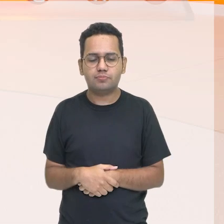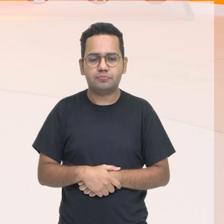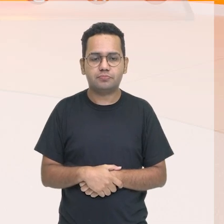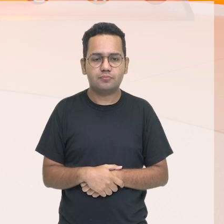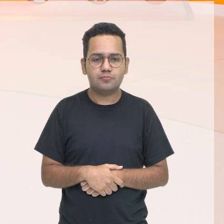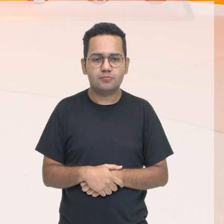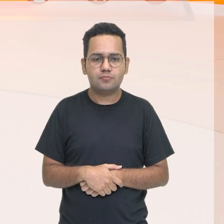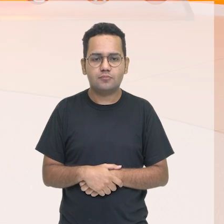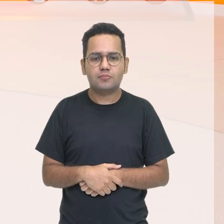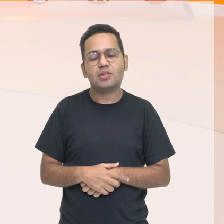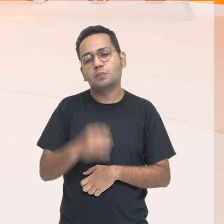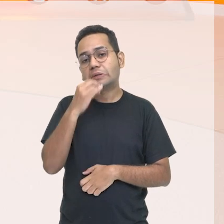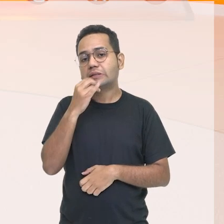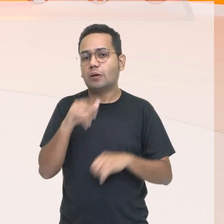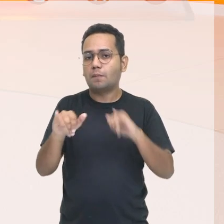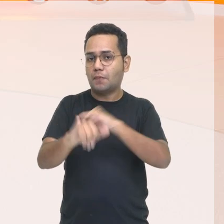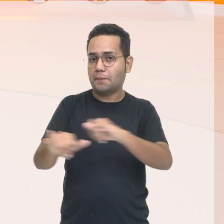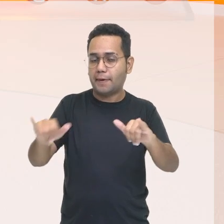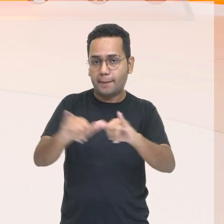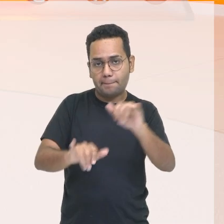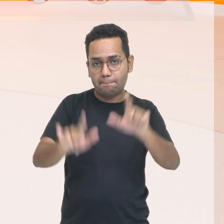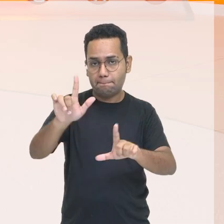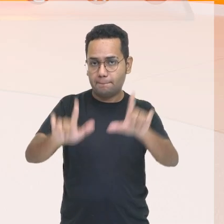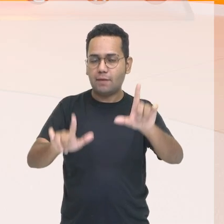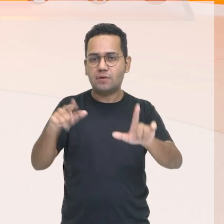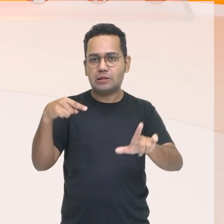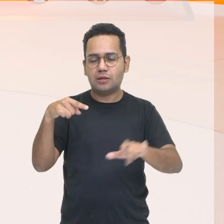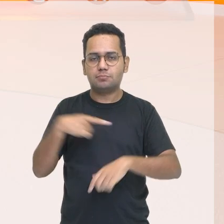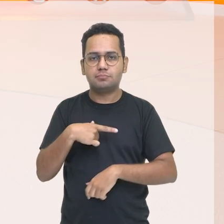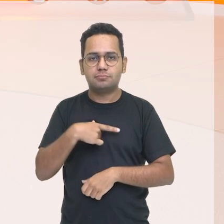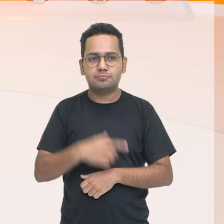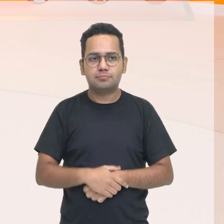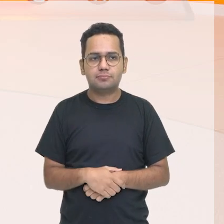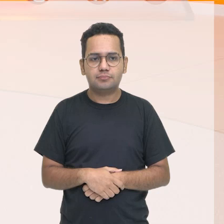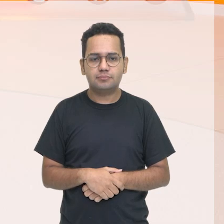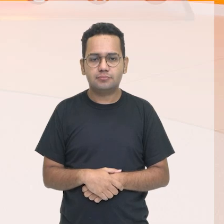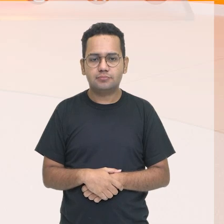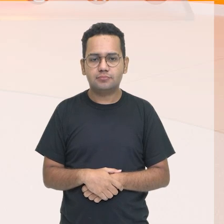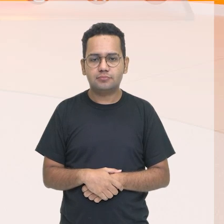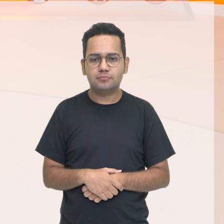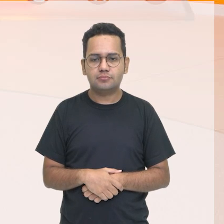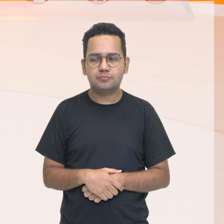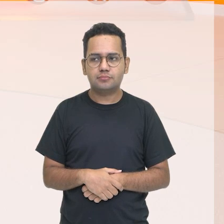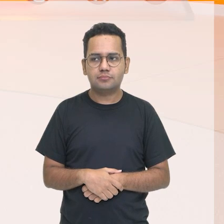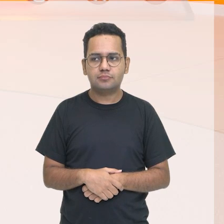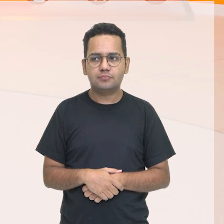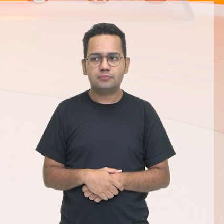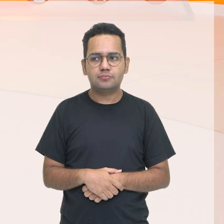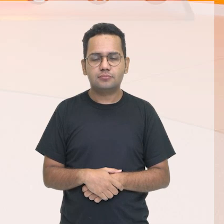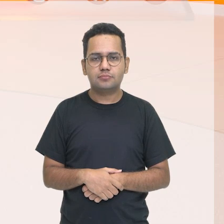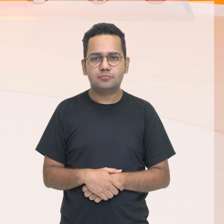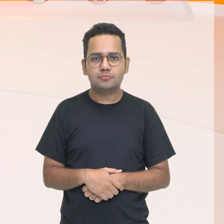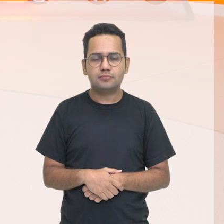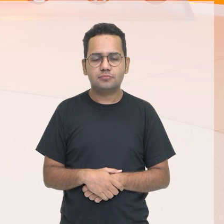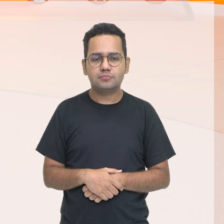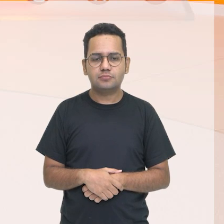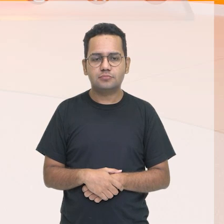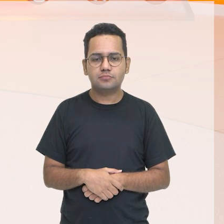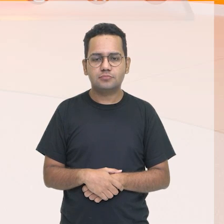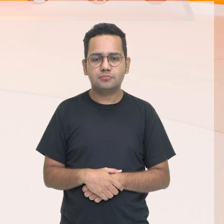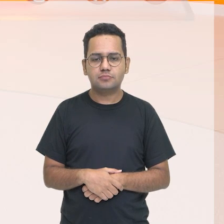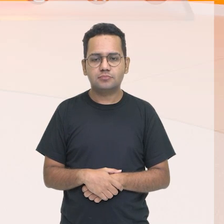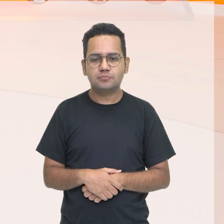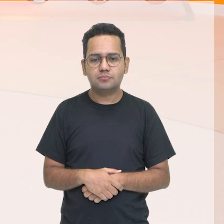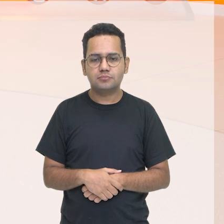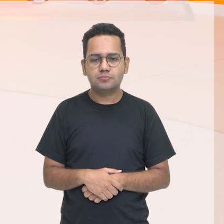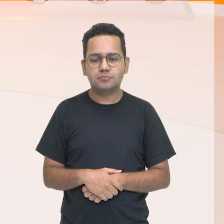forte, por exemplo, nas propagandas, né? As propagandas, elas podem levar você a